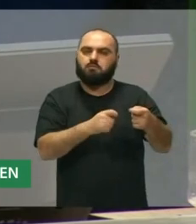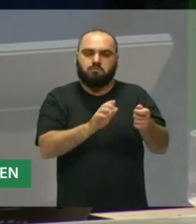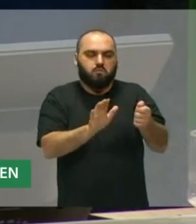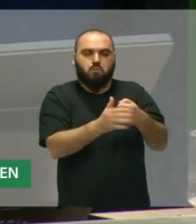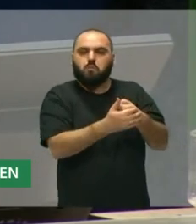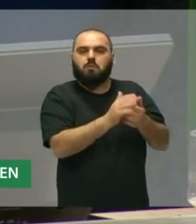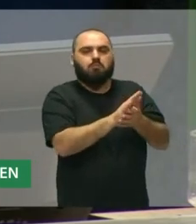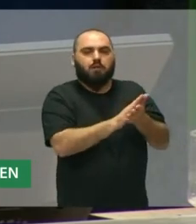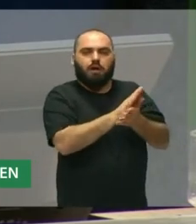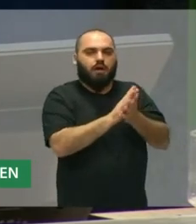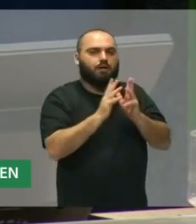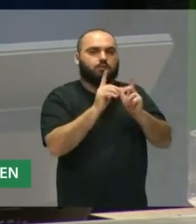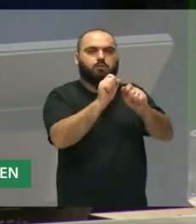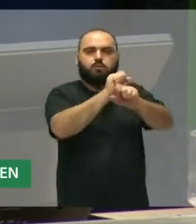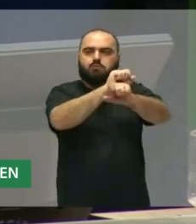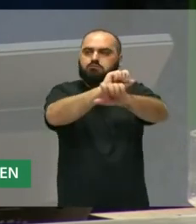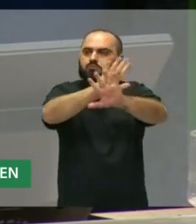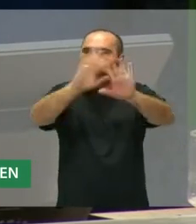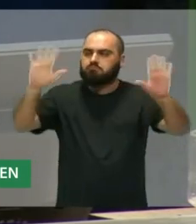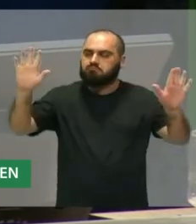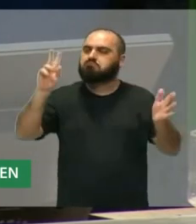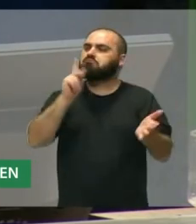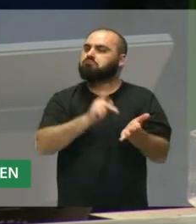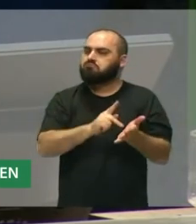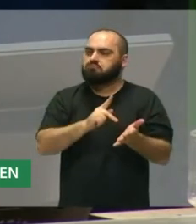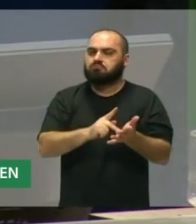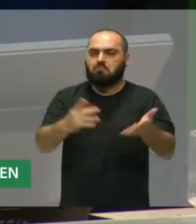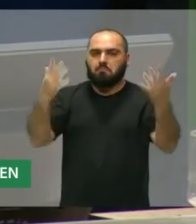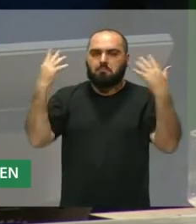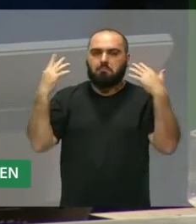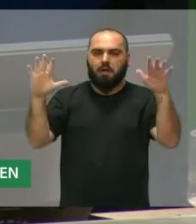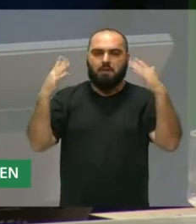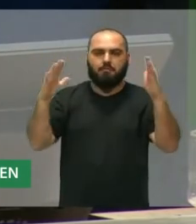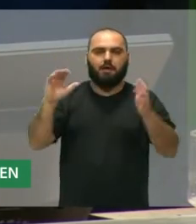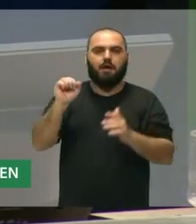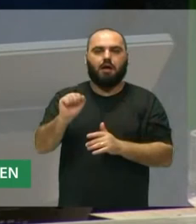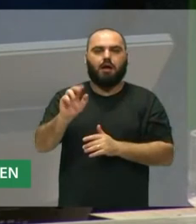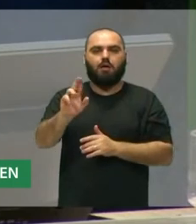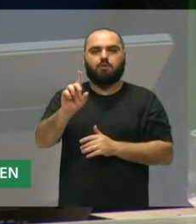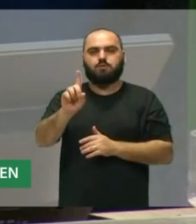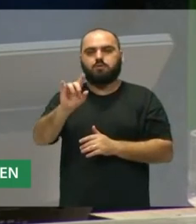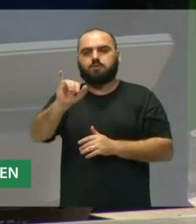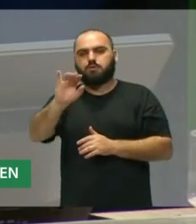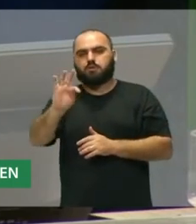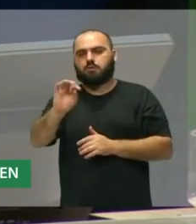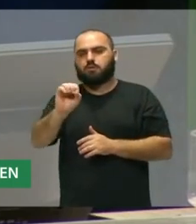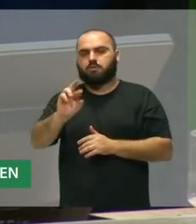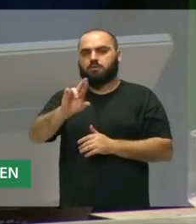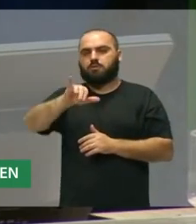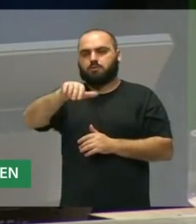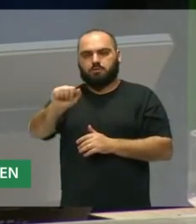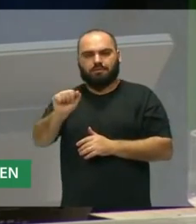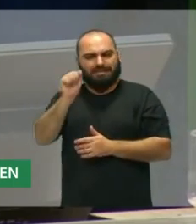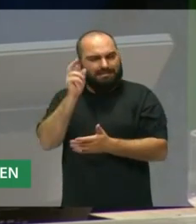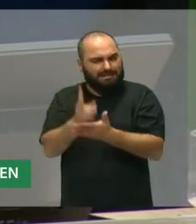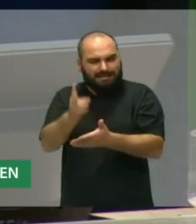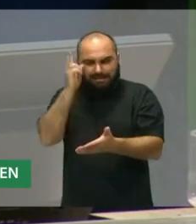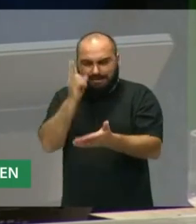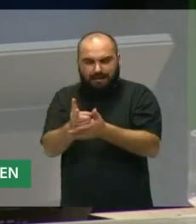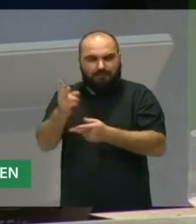trouxe as claras. Parabéns pela auditoria que a senhora disse várias vezes. Todas as vezes que a